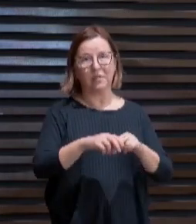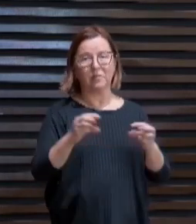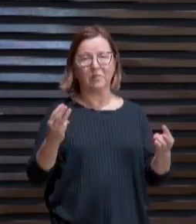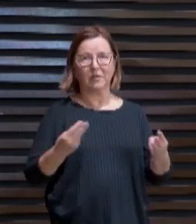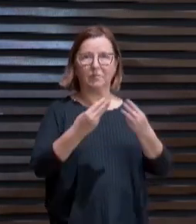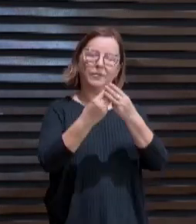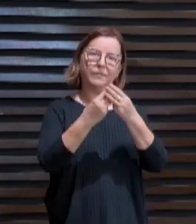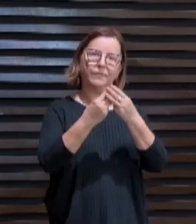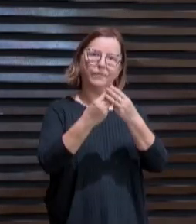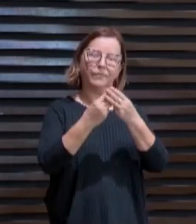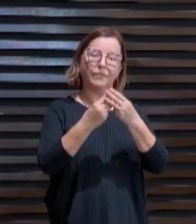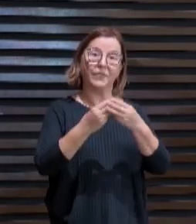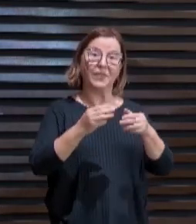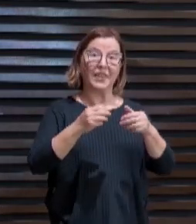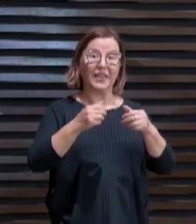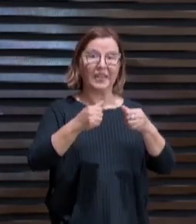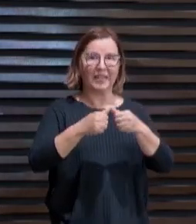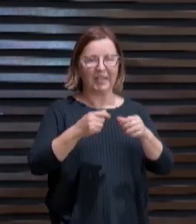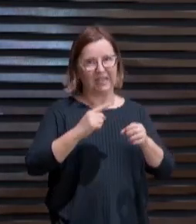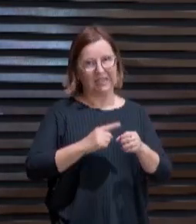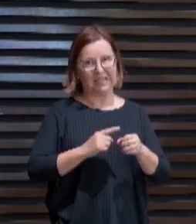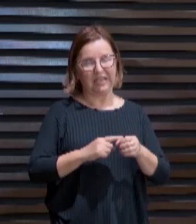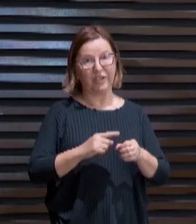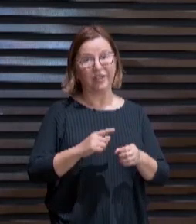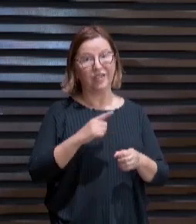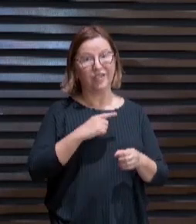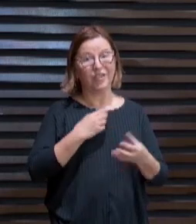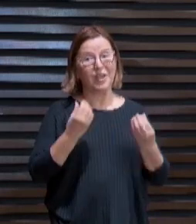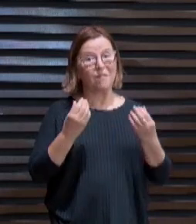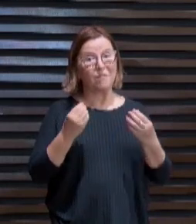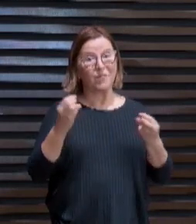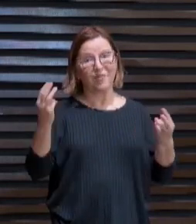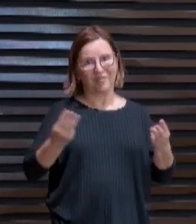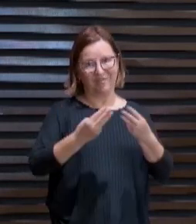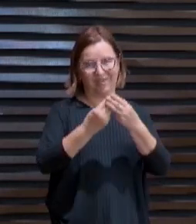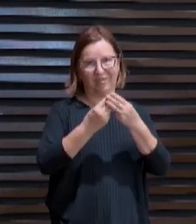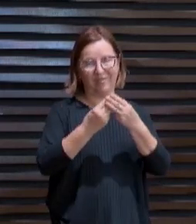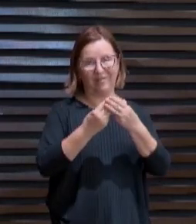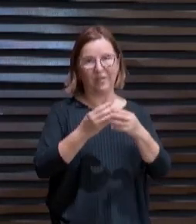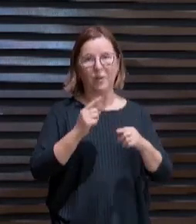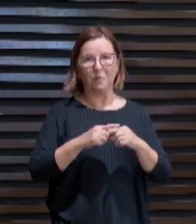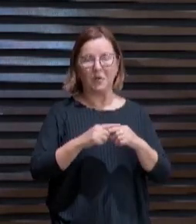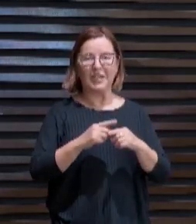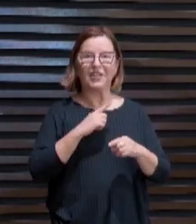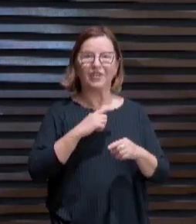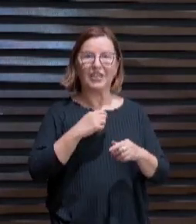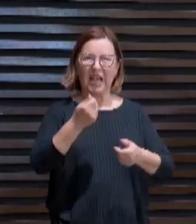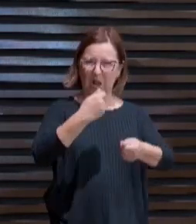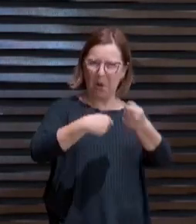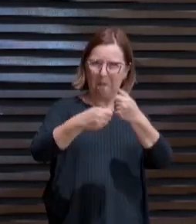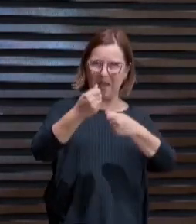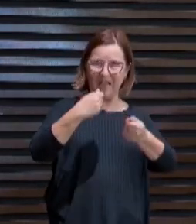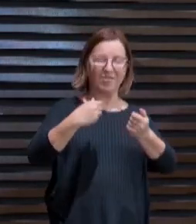presença judaica, talvez por ser uma cidade bastante comercial, havia muito comércio em Esmirna,